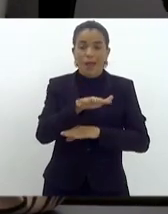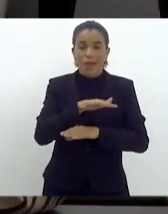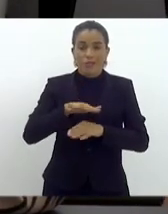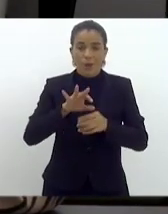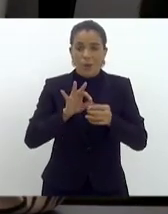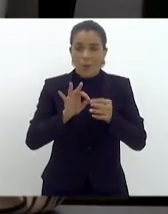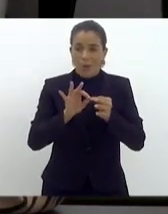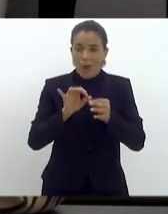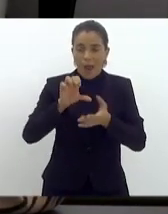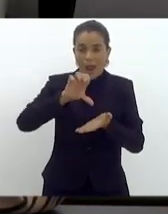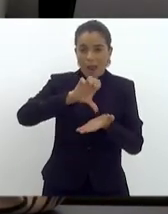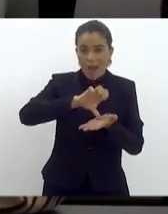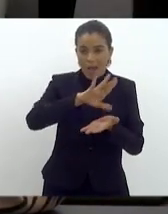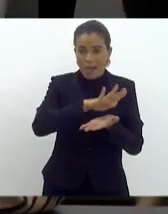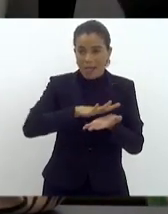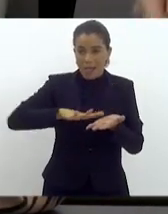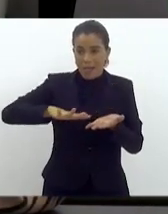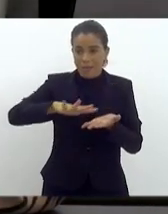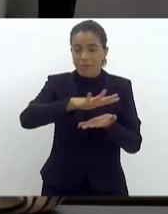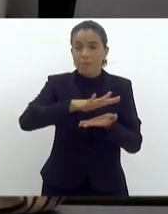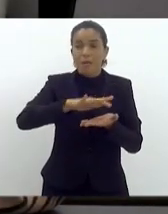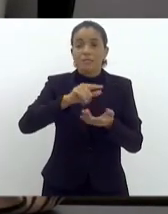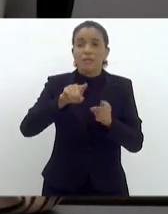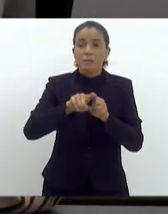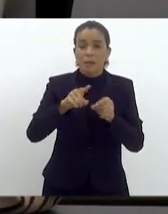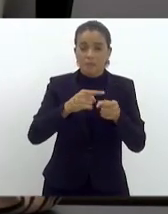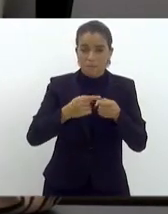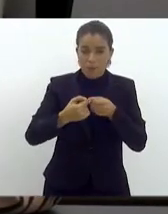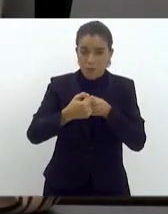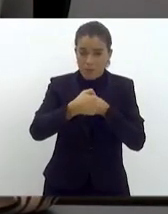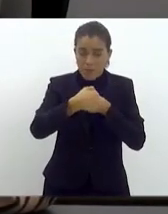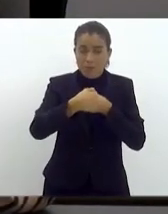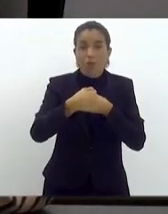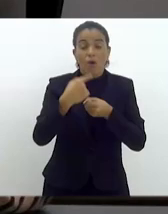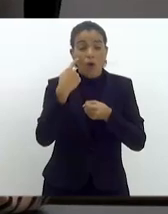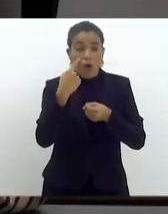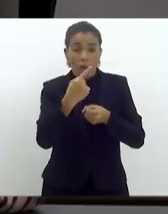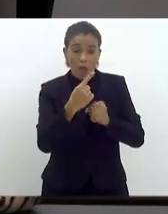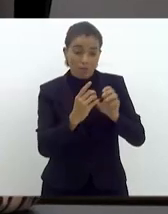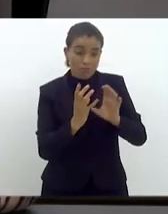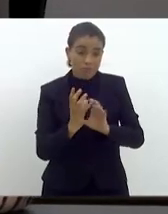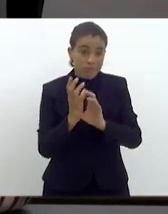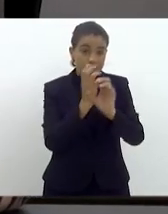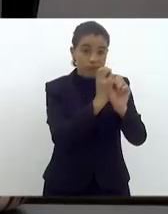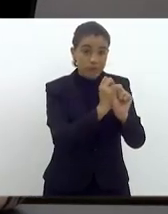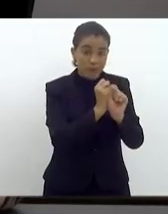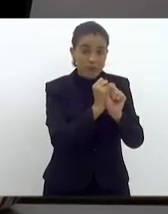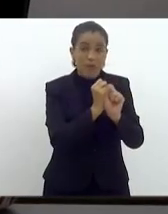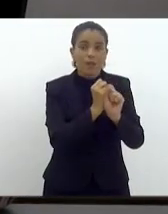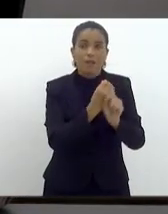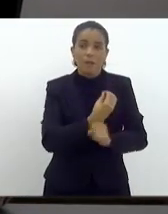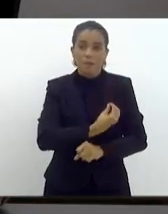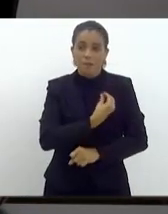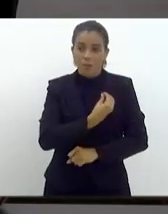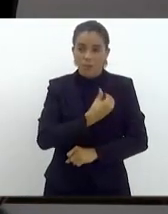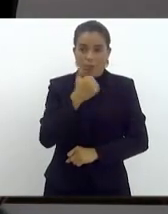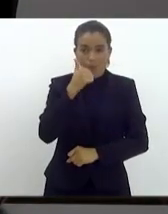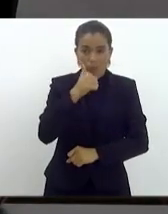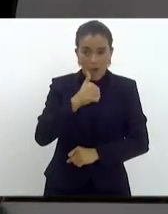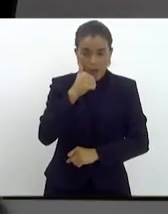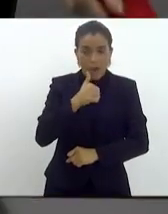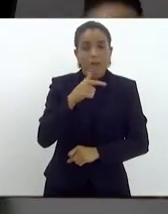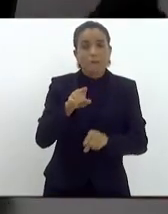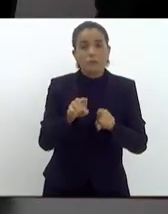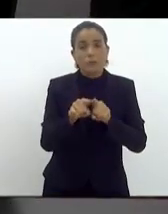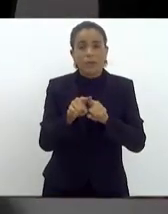para capital mas também acho interessante pegar um município do interior olhar para taxa por 100 mil mulheres que às vezes no nome absoluto